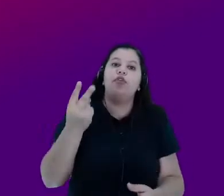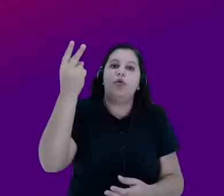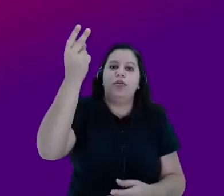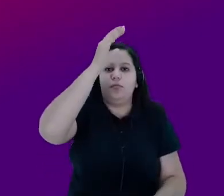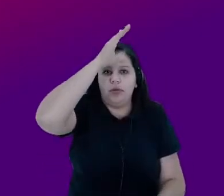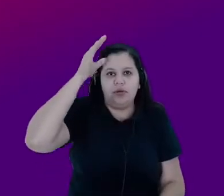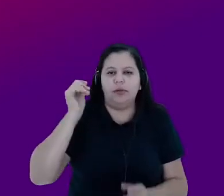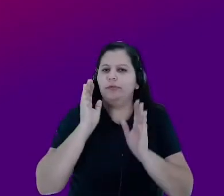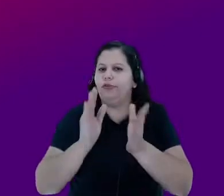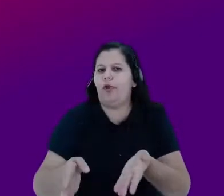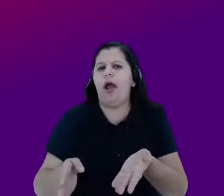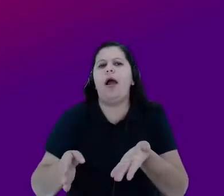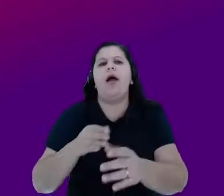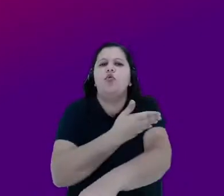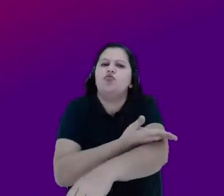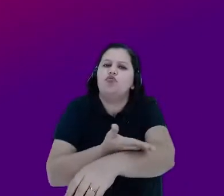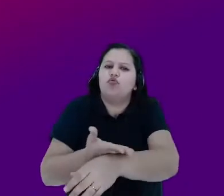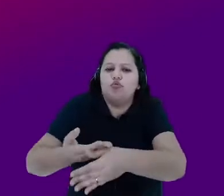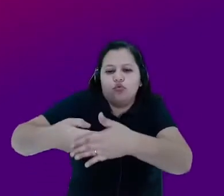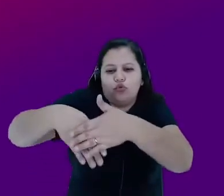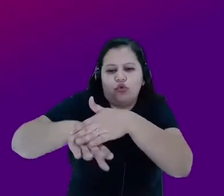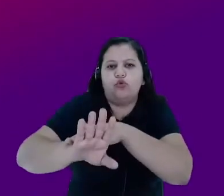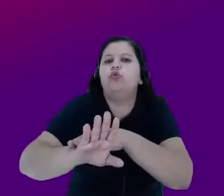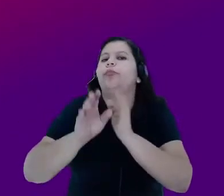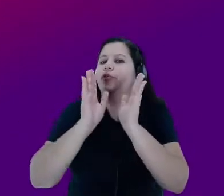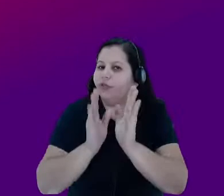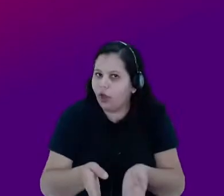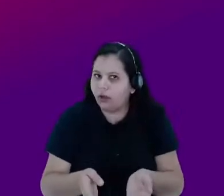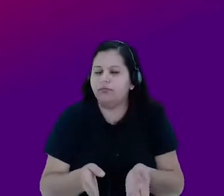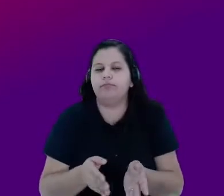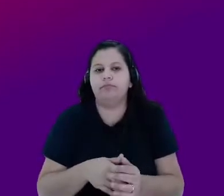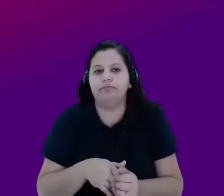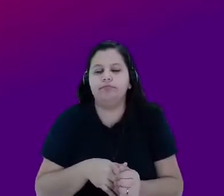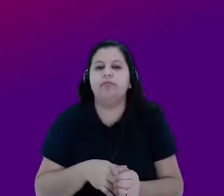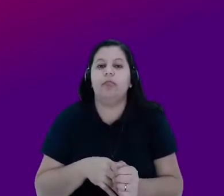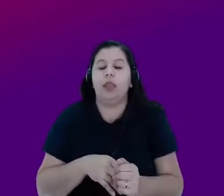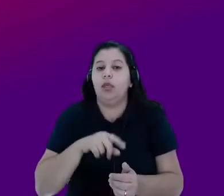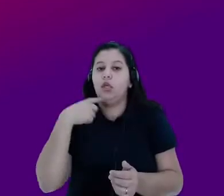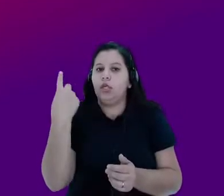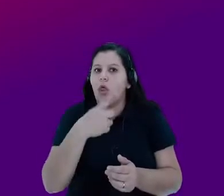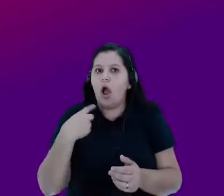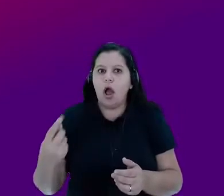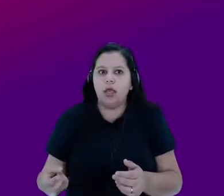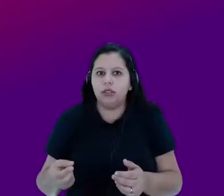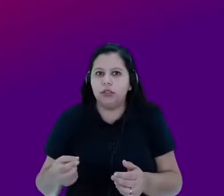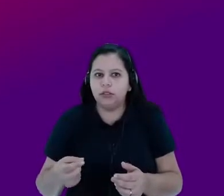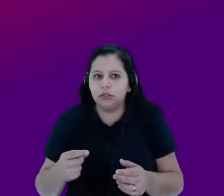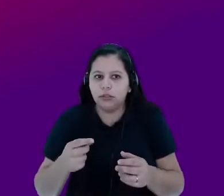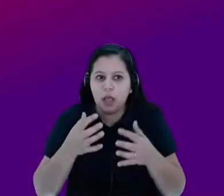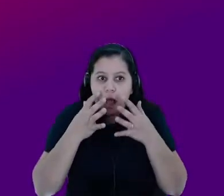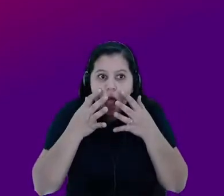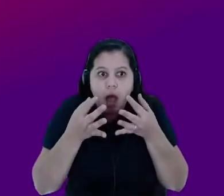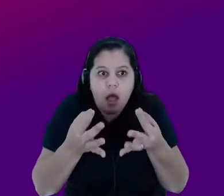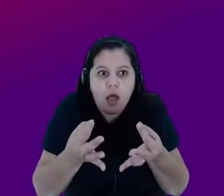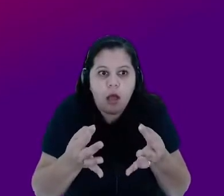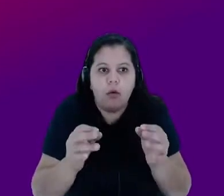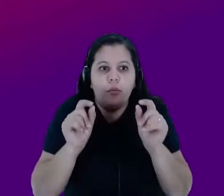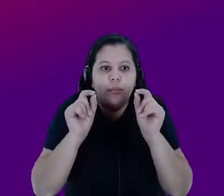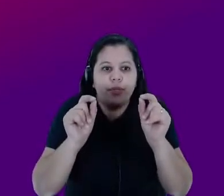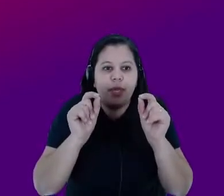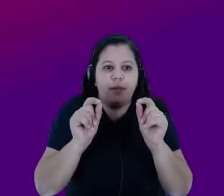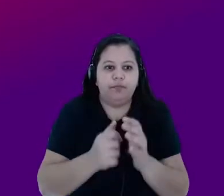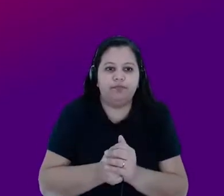costume. E, finalmente, acho que é um dos pontos que mais nos chamou a atenção, é a questão do follow-up, tá? Então, o que a